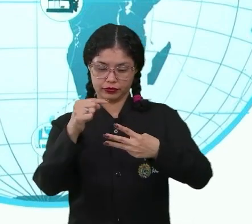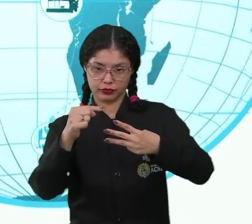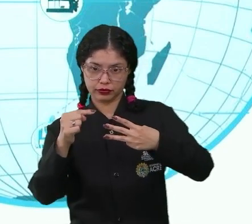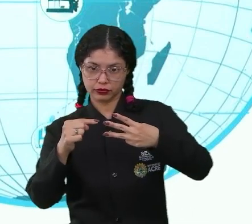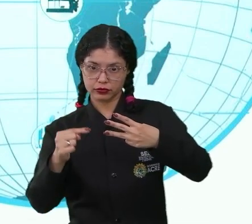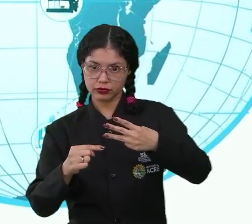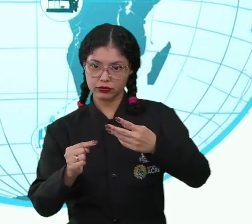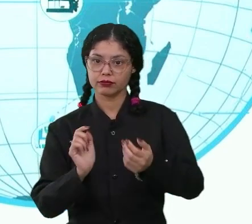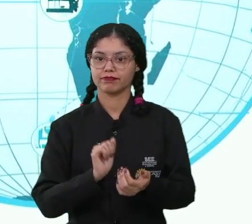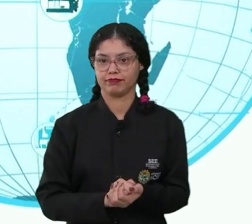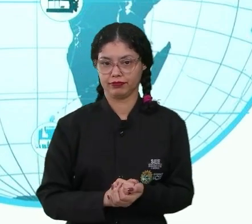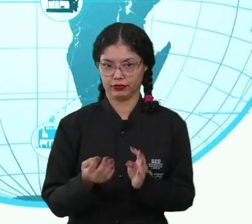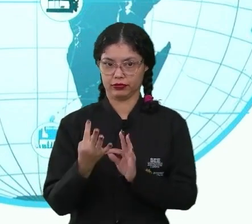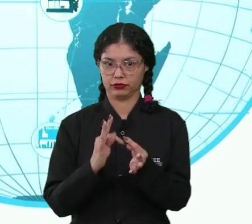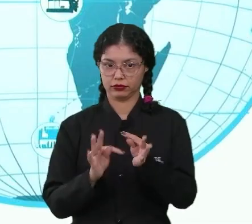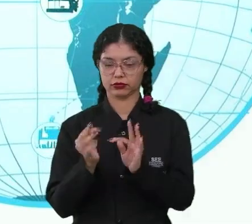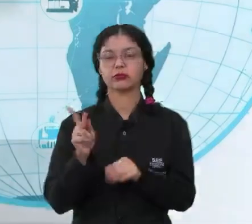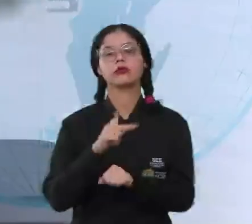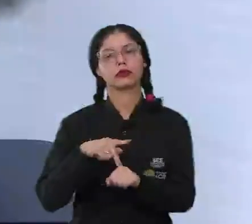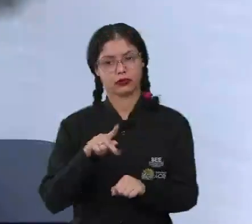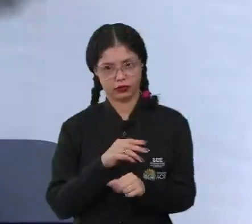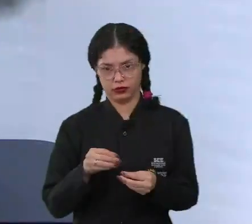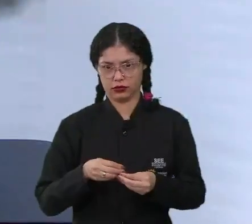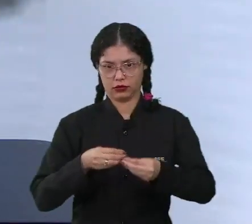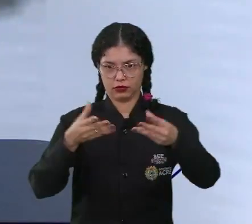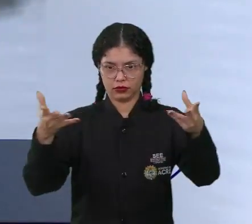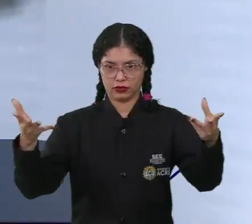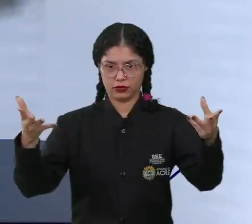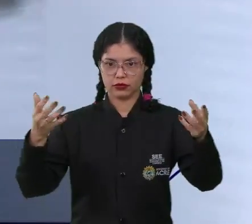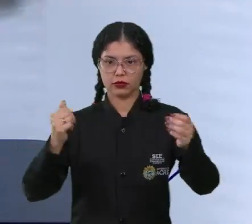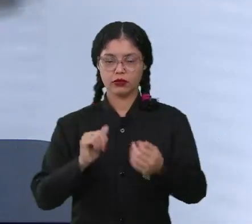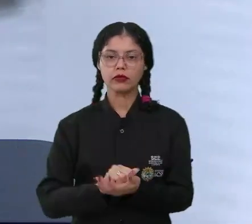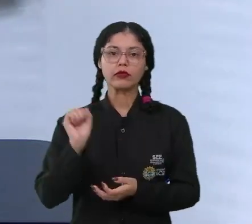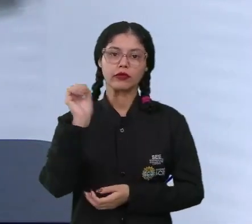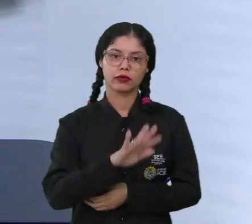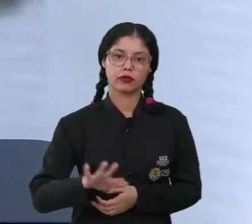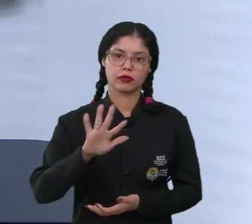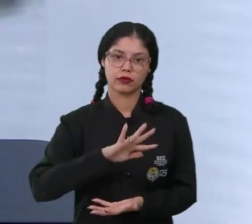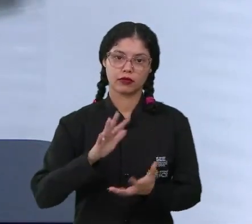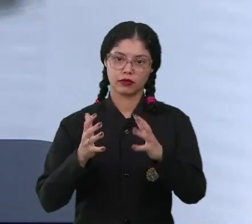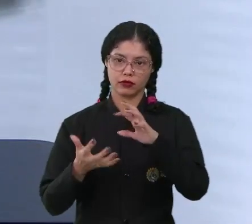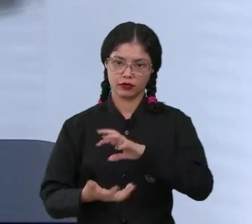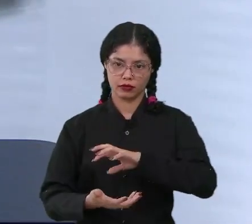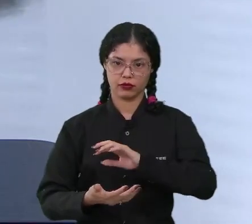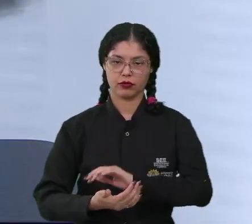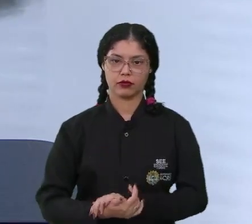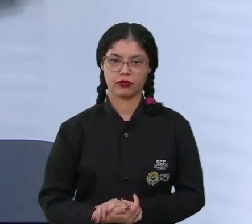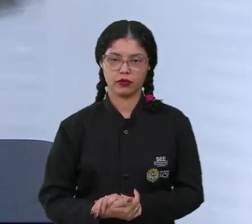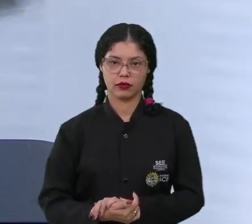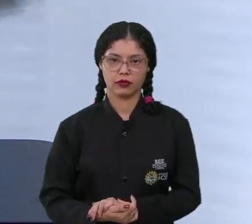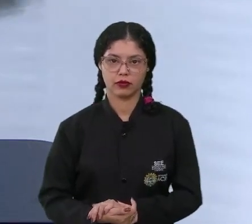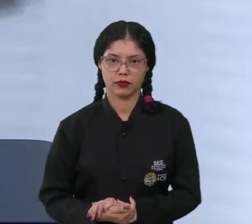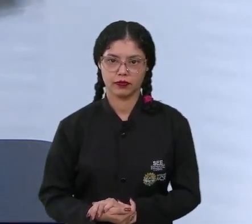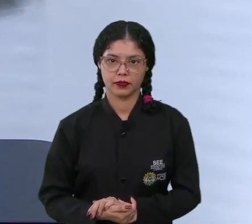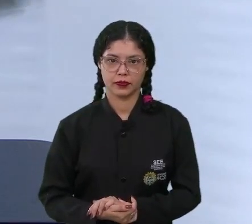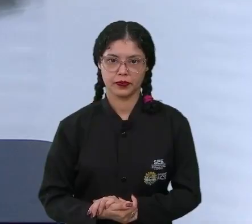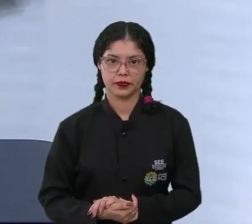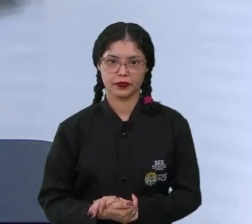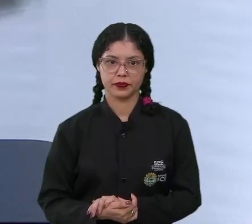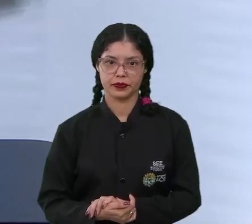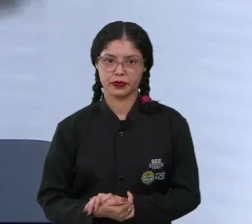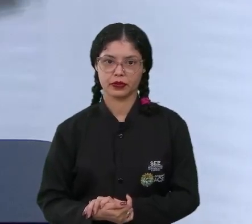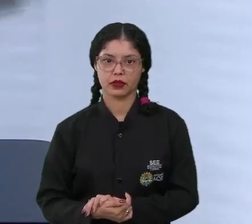de alta tecnologia. E o país vai ser distribuído aí a nível mundial, vai ser vendido por vários países do